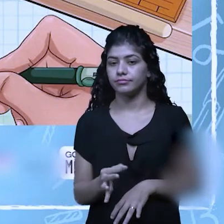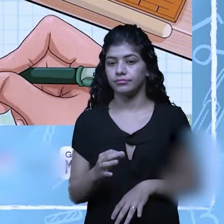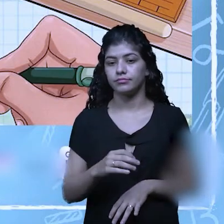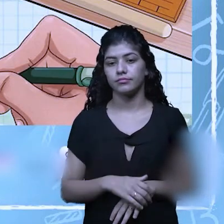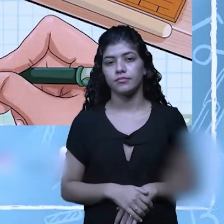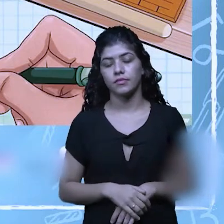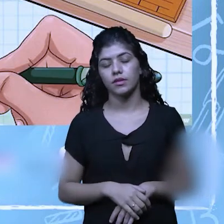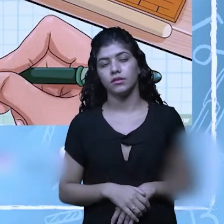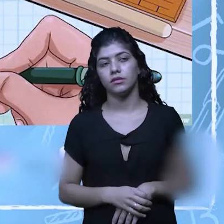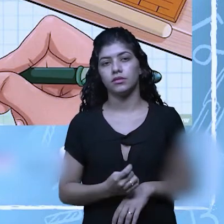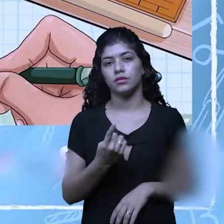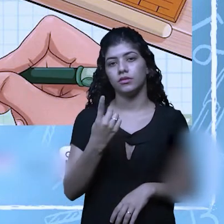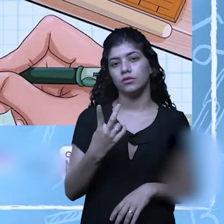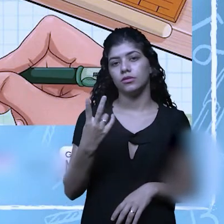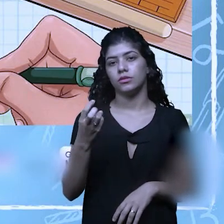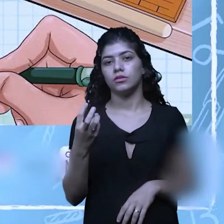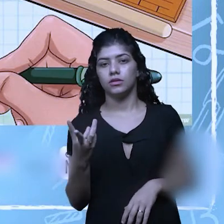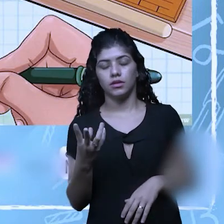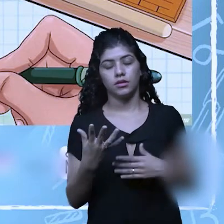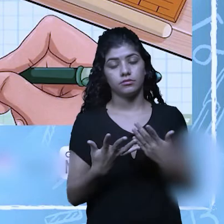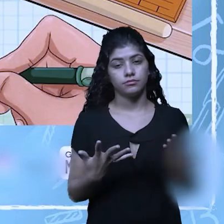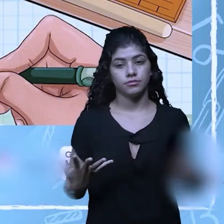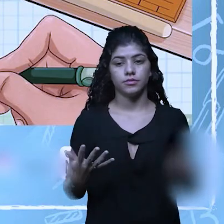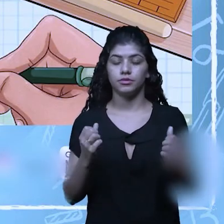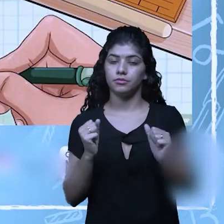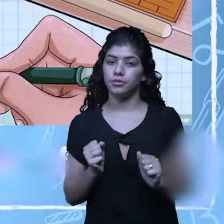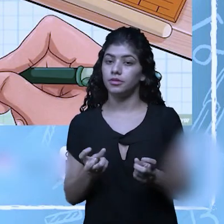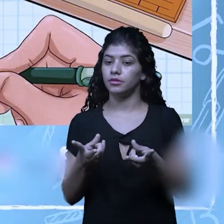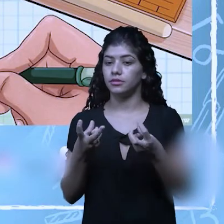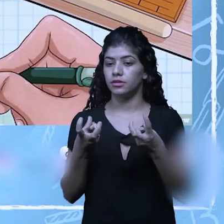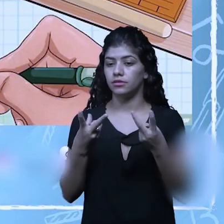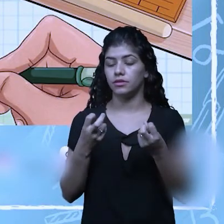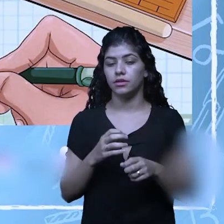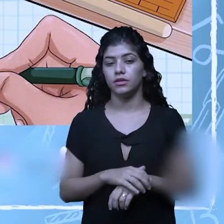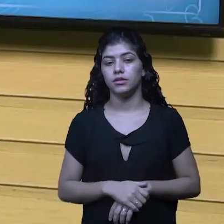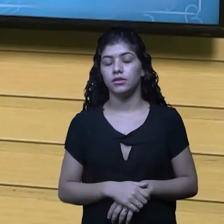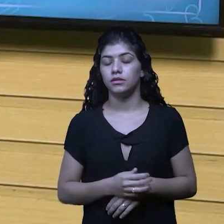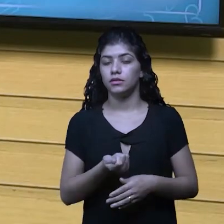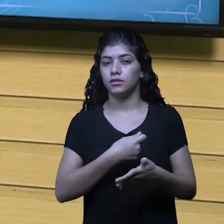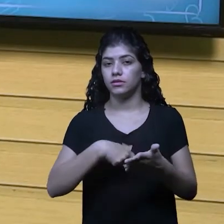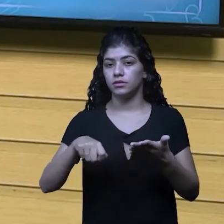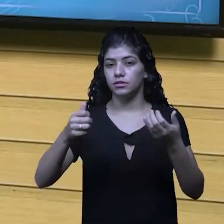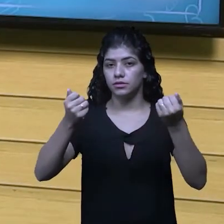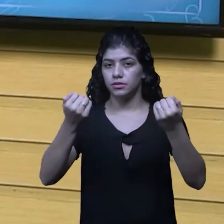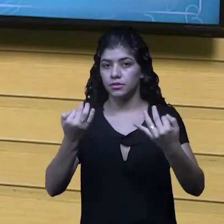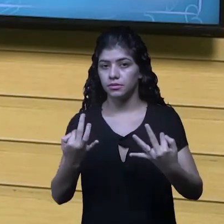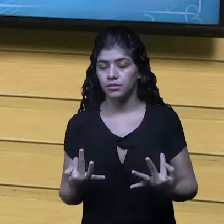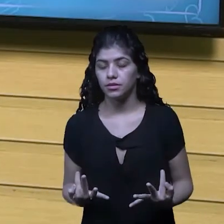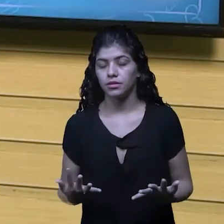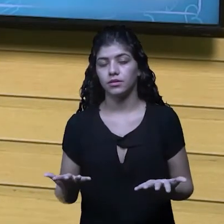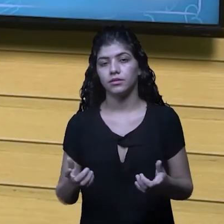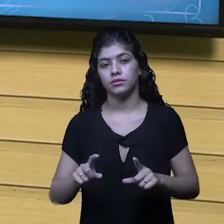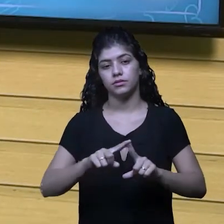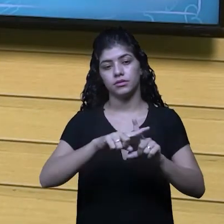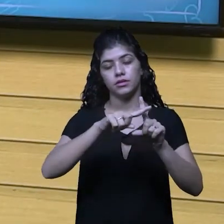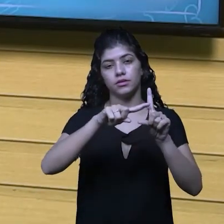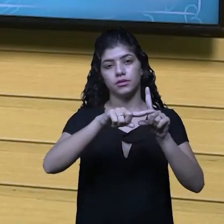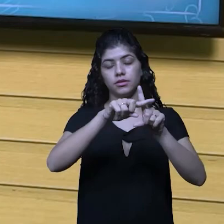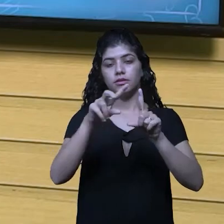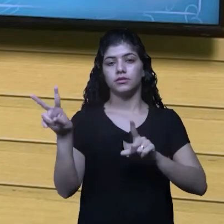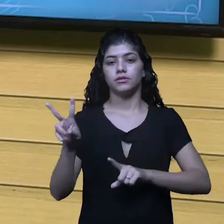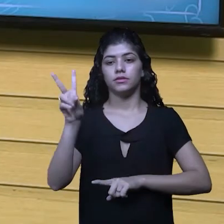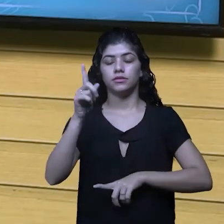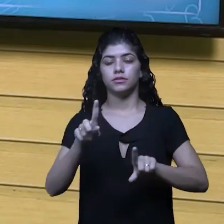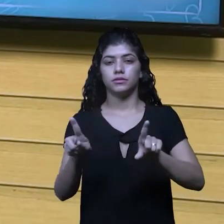de 1 ou 2 ou 3 milímetros, como você pode observar aqui. Foi colocado esse valor, foi